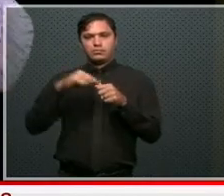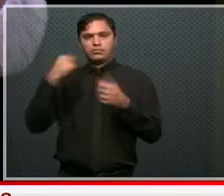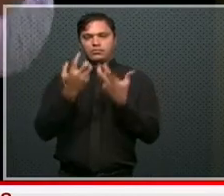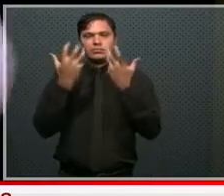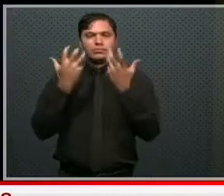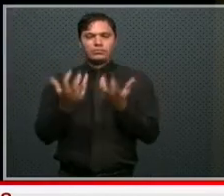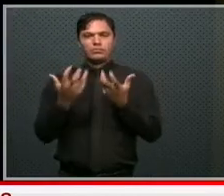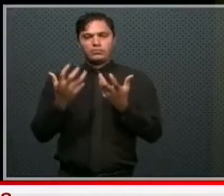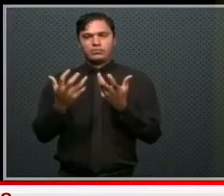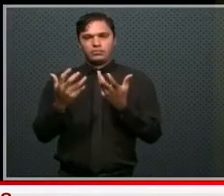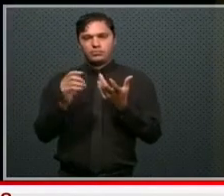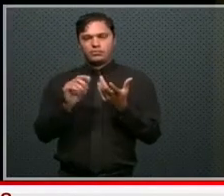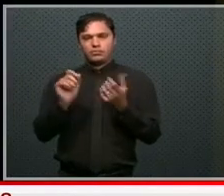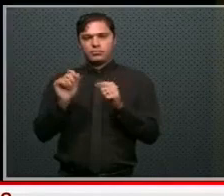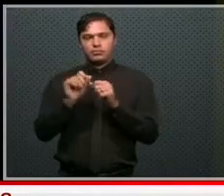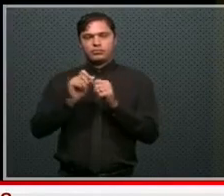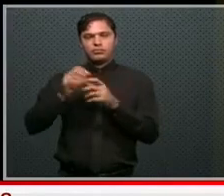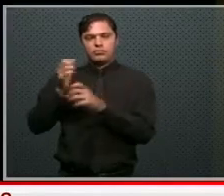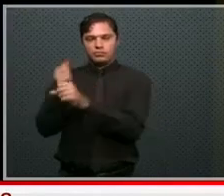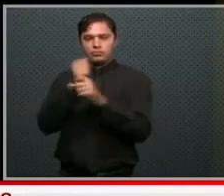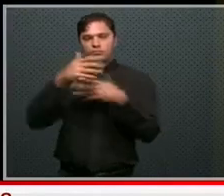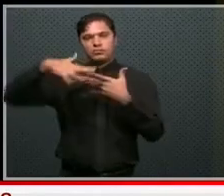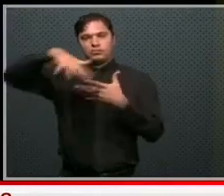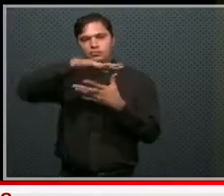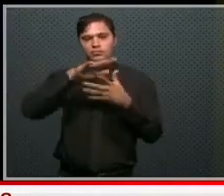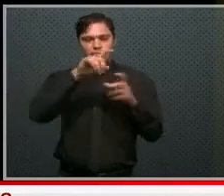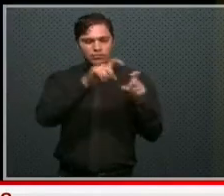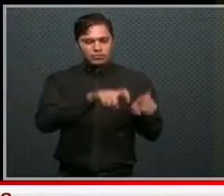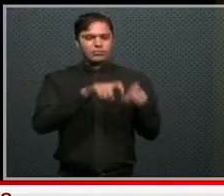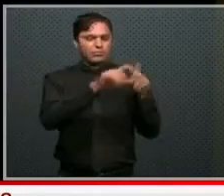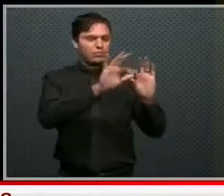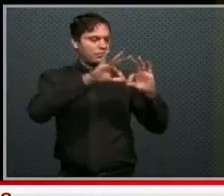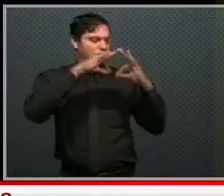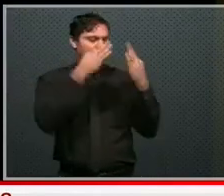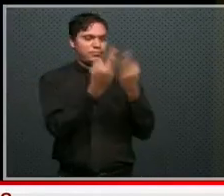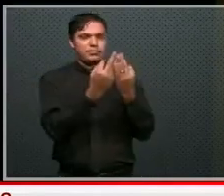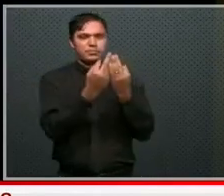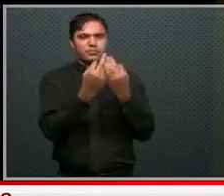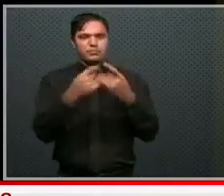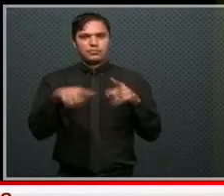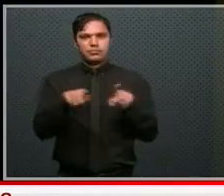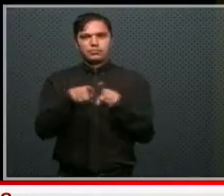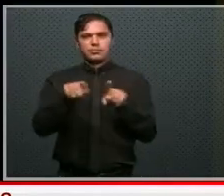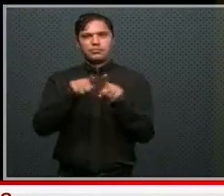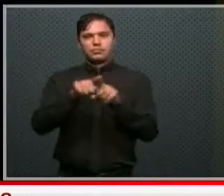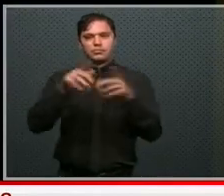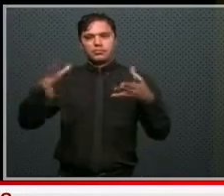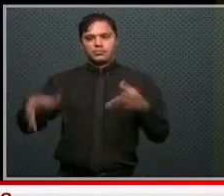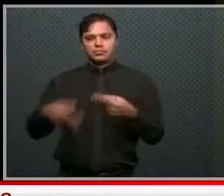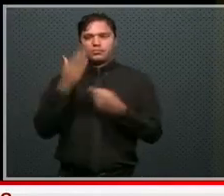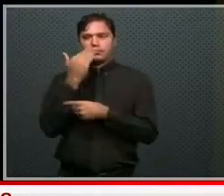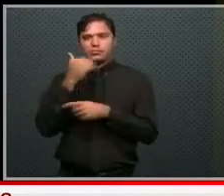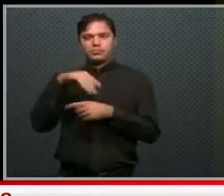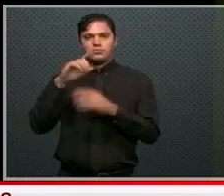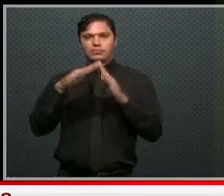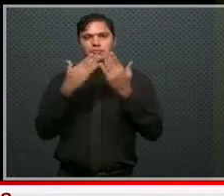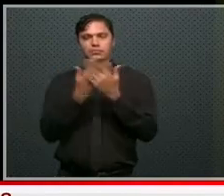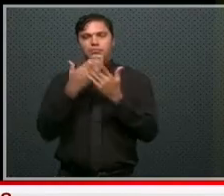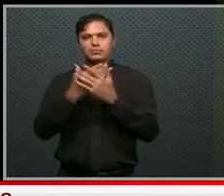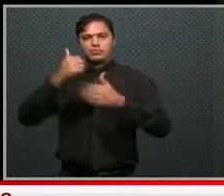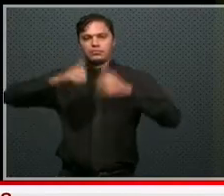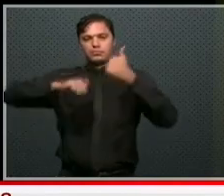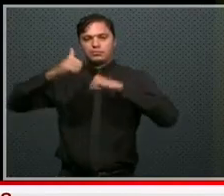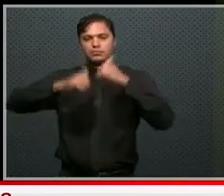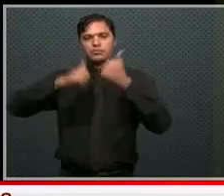diz unir pontas que é agricultura familiar com alimentação escolar de qualidade garantida